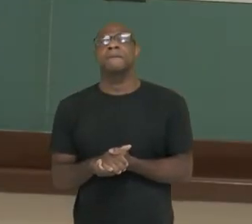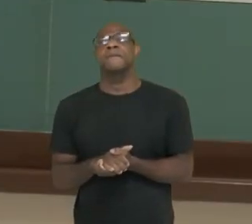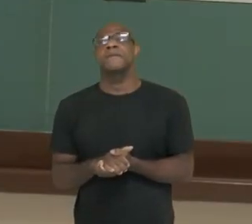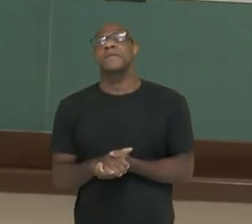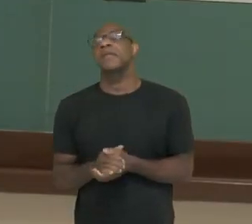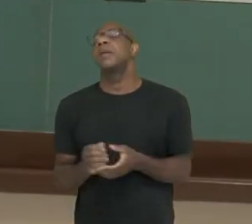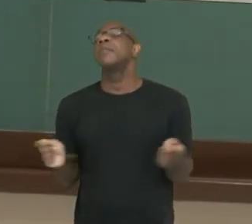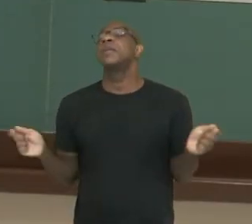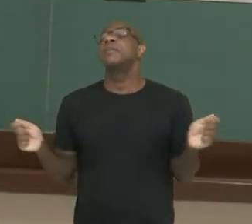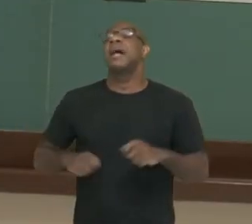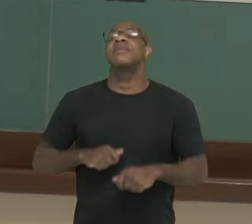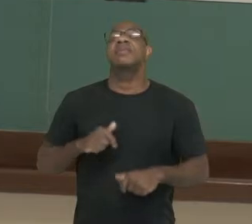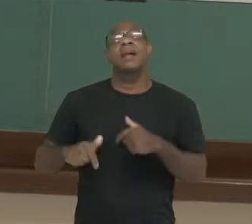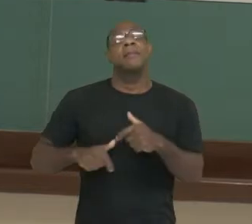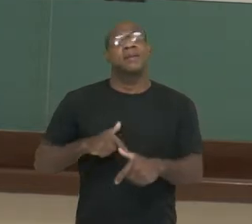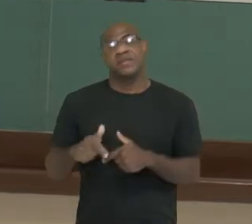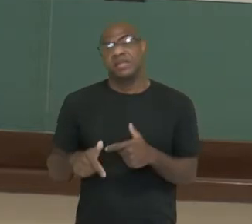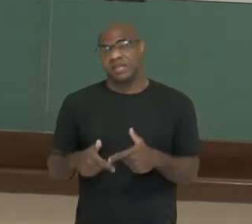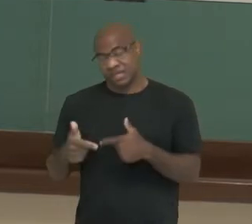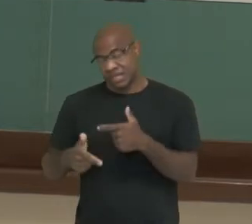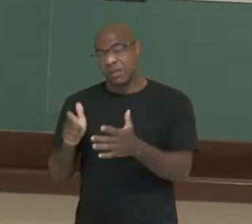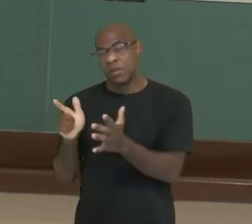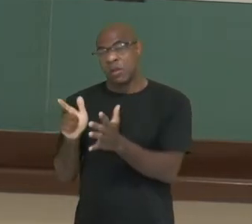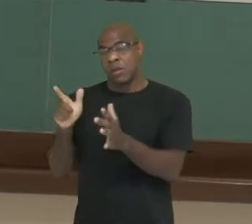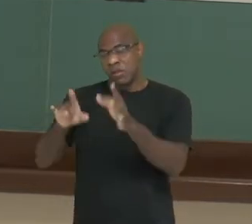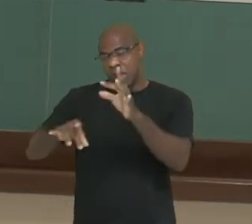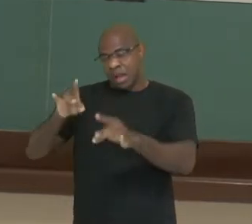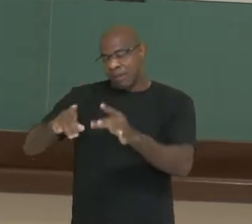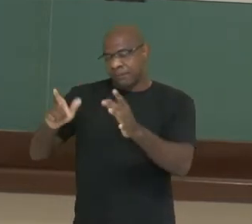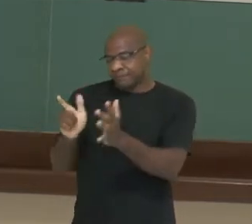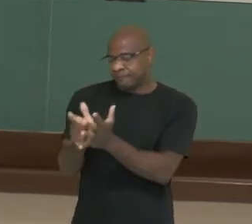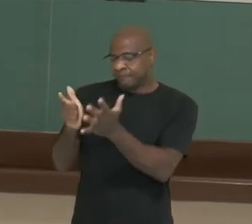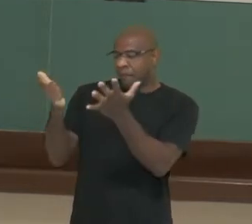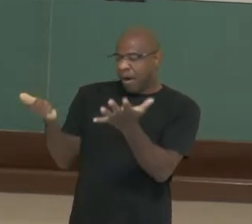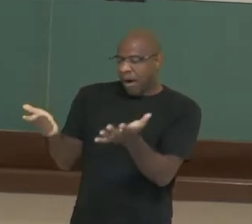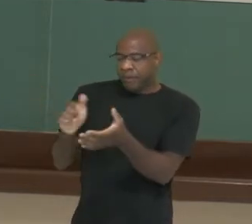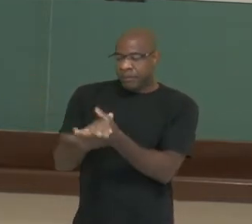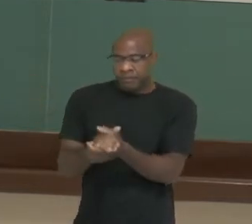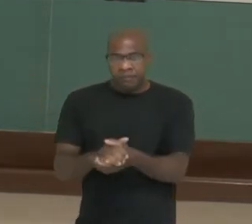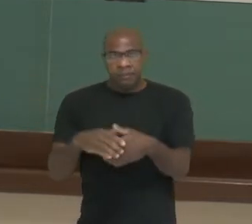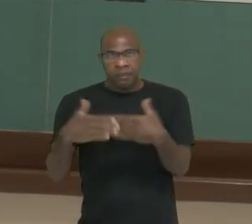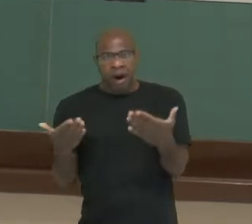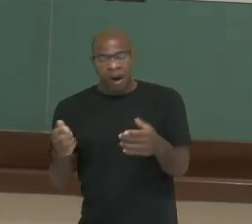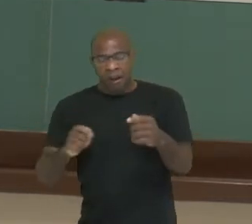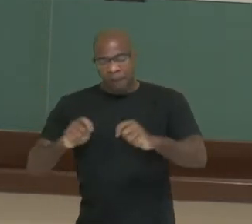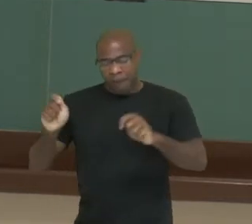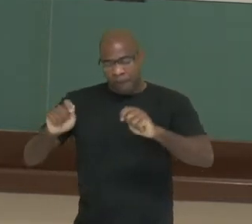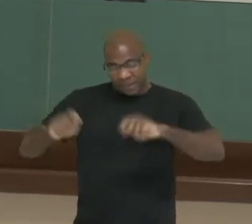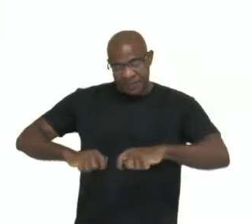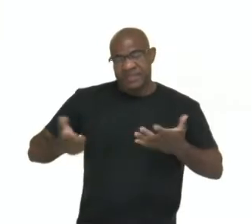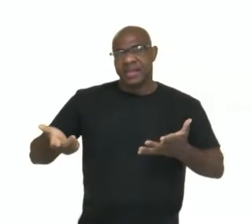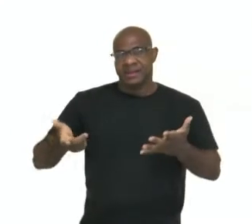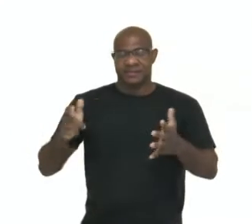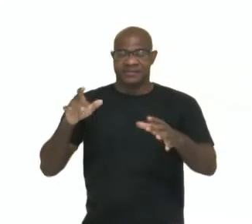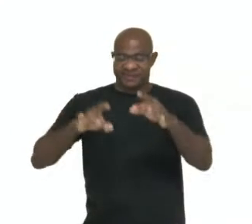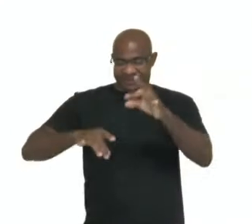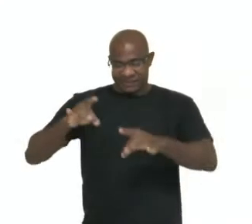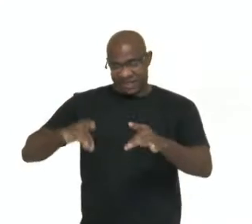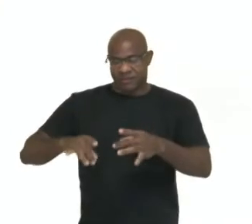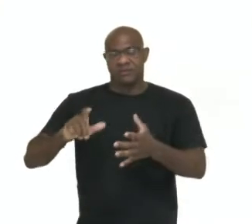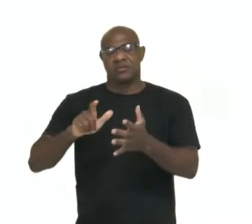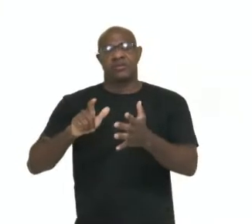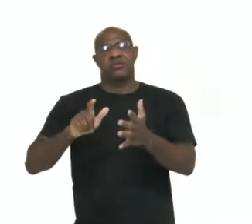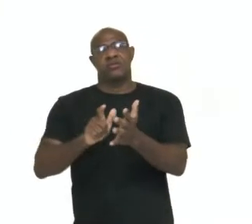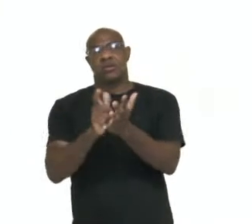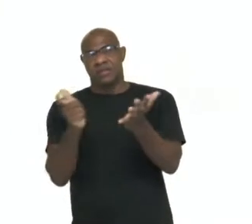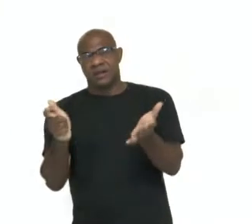Possibilidade de trabalho para o teatro jornal, né? Então, como que a gente pode trabalhar? Quais são as possibilidades do teatro jornal? Então, ação paralela,